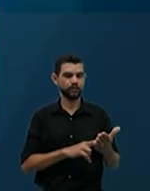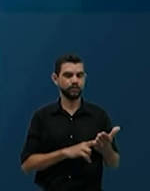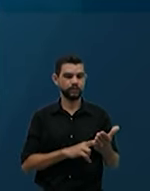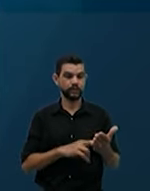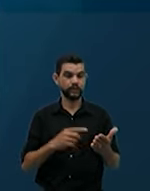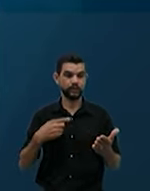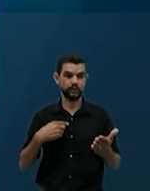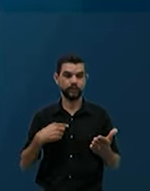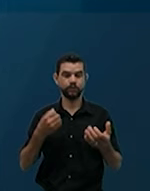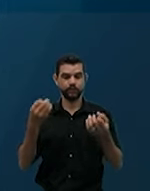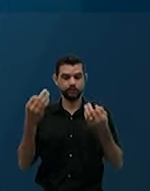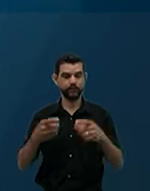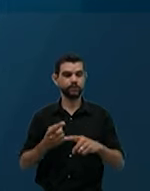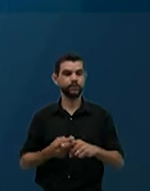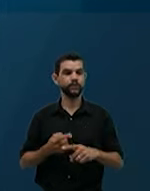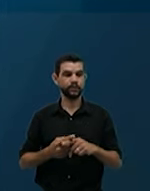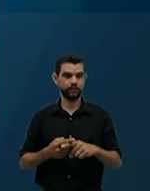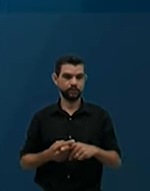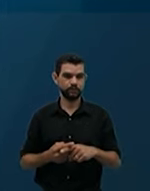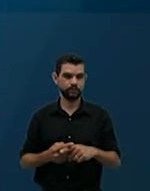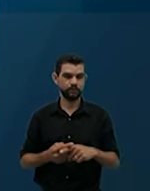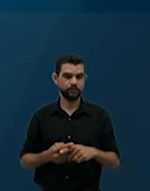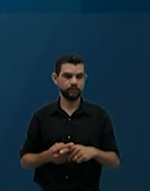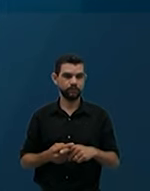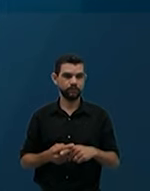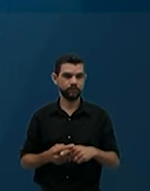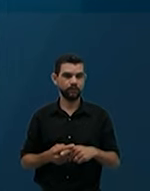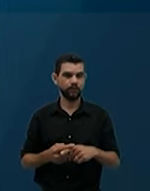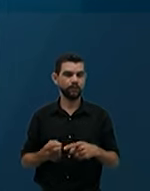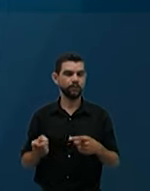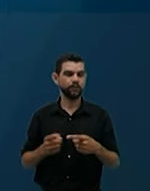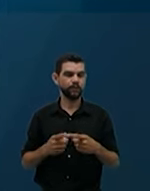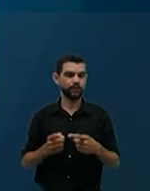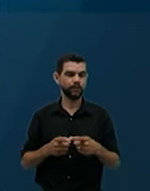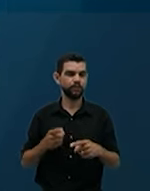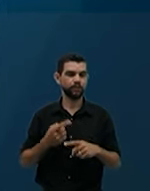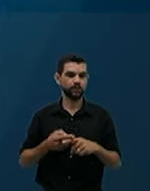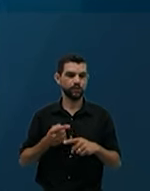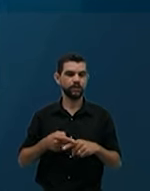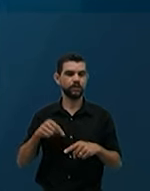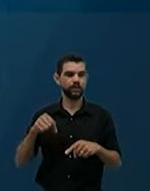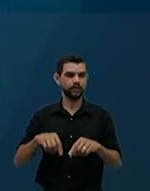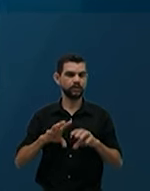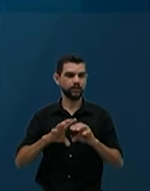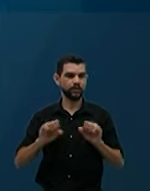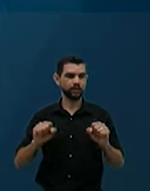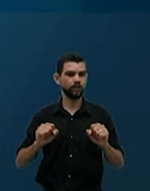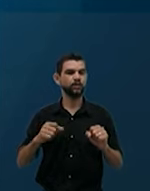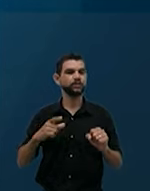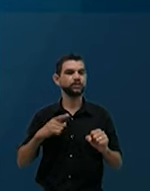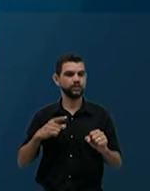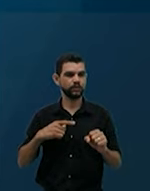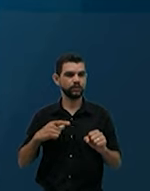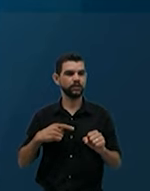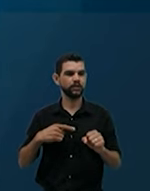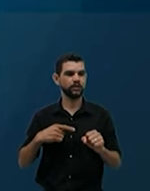que eu faço. Primeiramente, porque esta corte tem uma copiosa